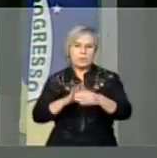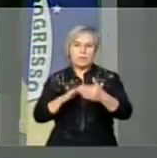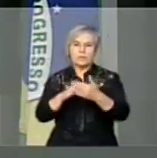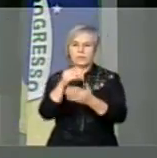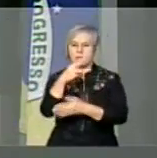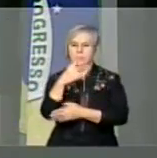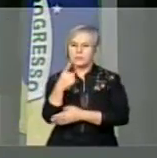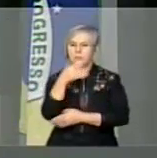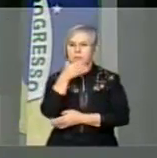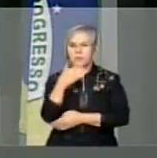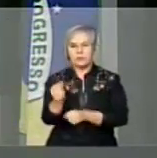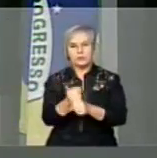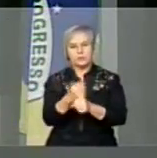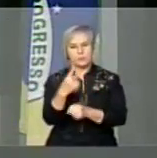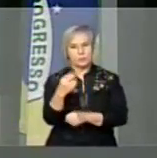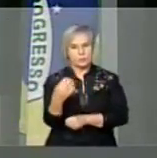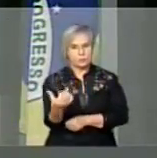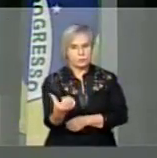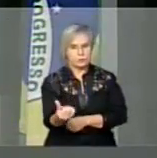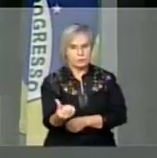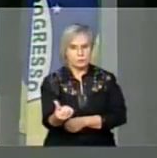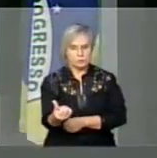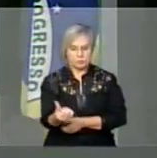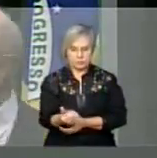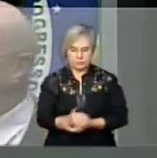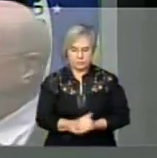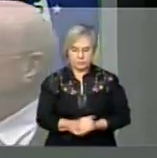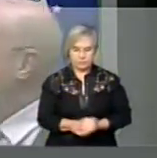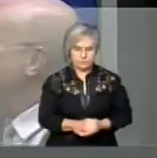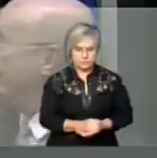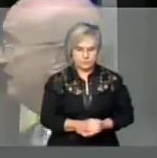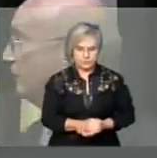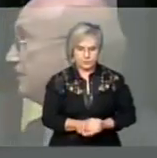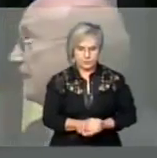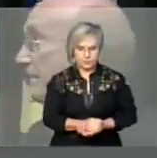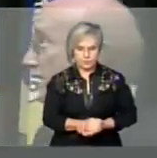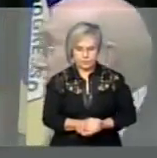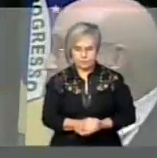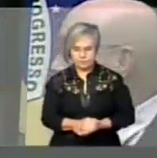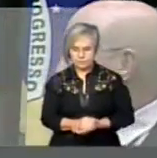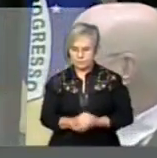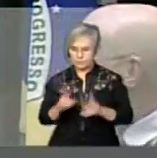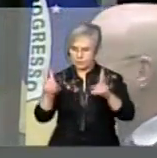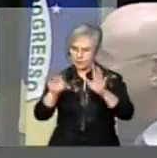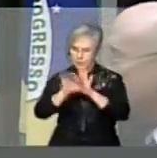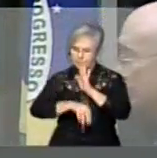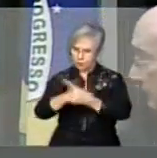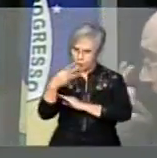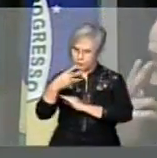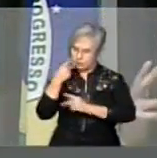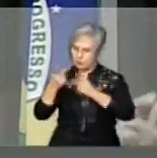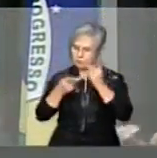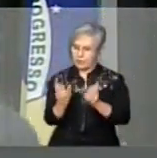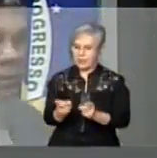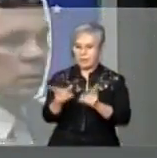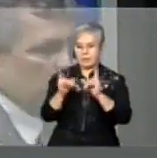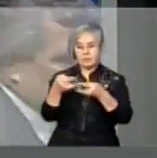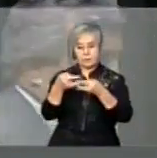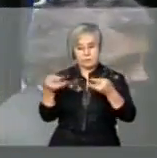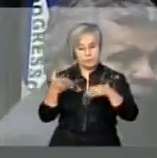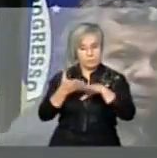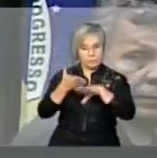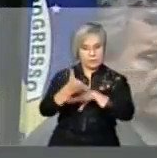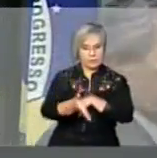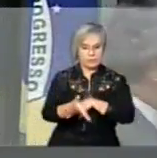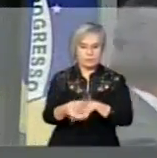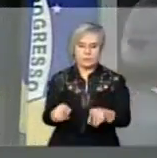de dezembro de 2016. O capítulo 3 trata da venda de ingressos,